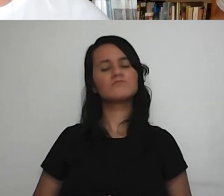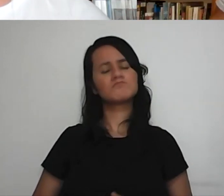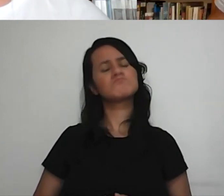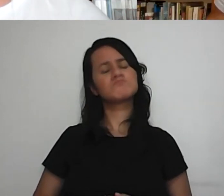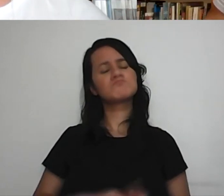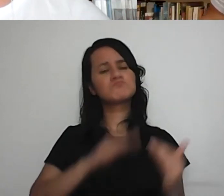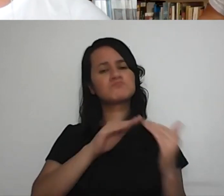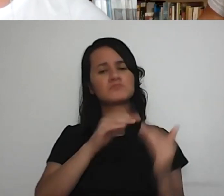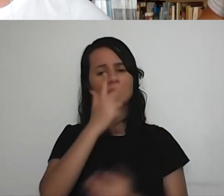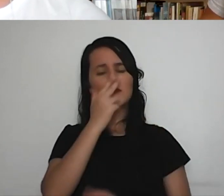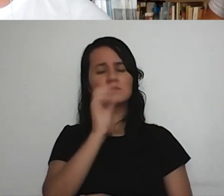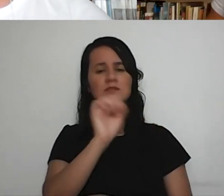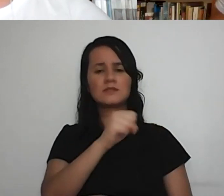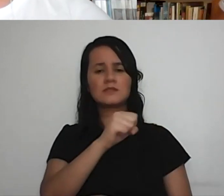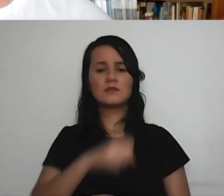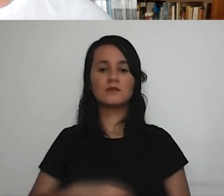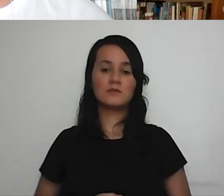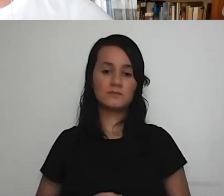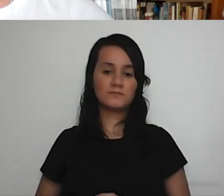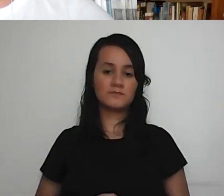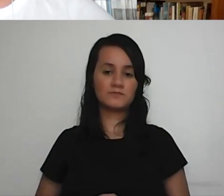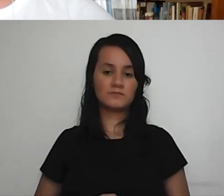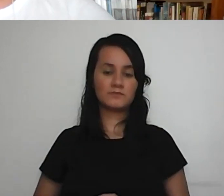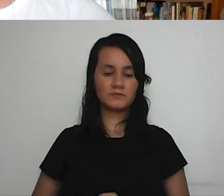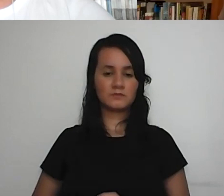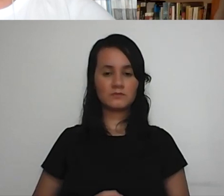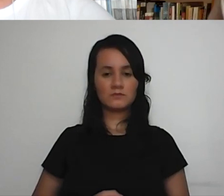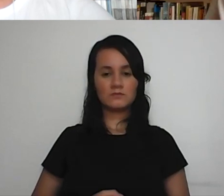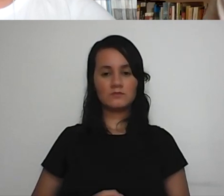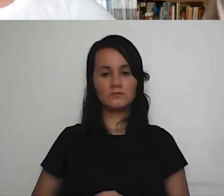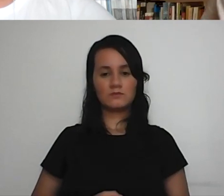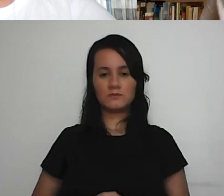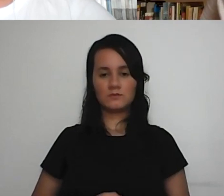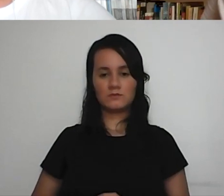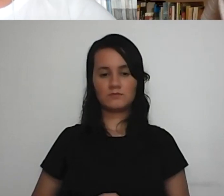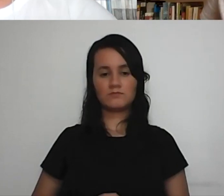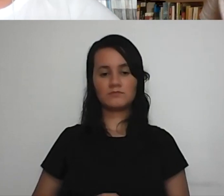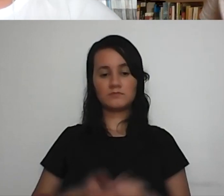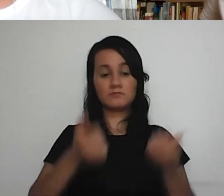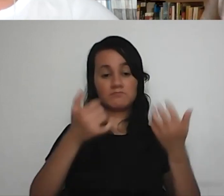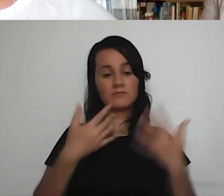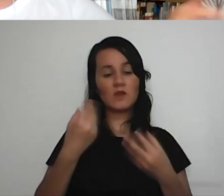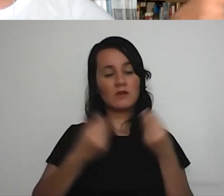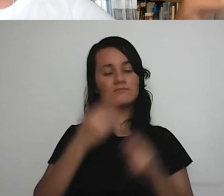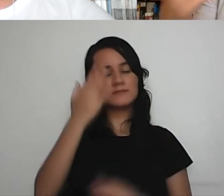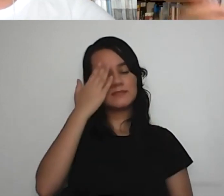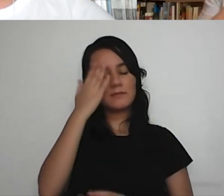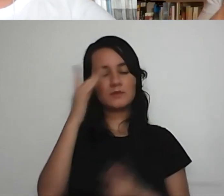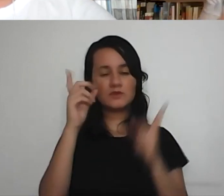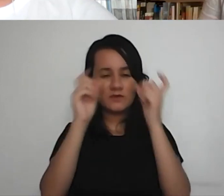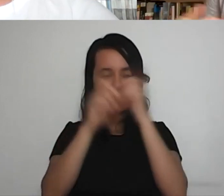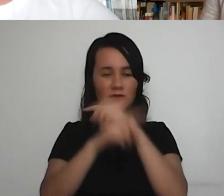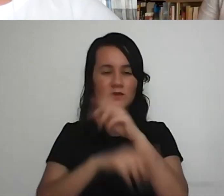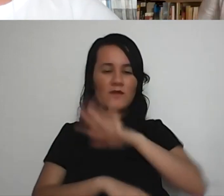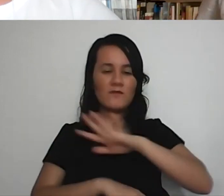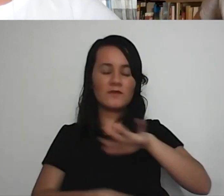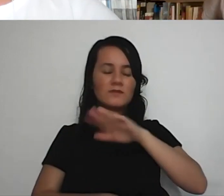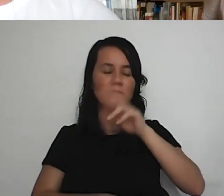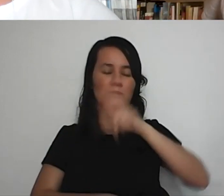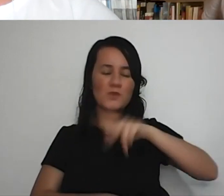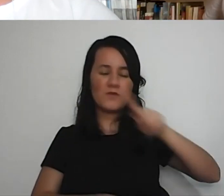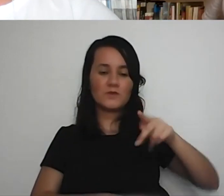que pensando um pouco também nessa questão, né, de como é difícil, talvez, né, no caso de um professor,